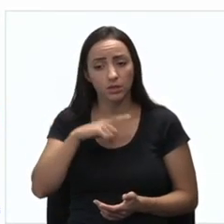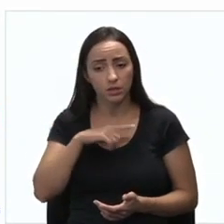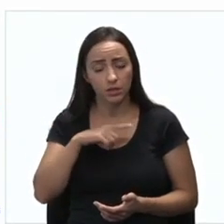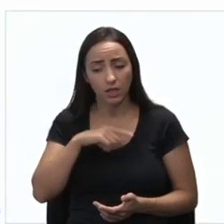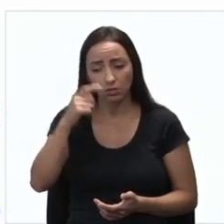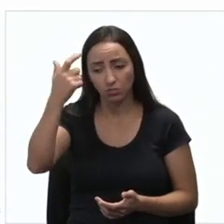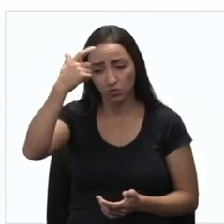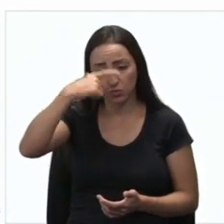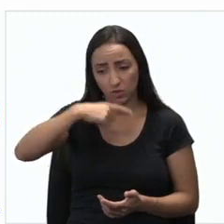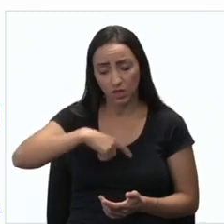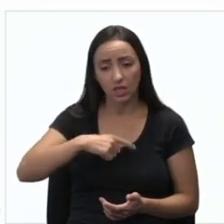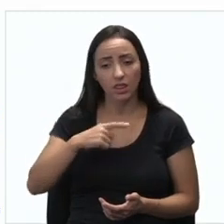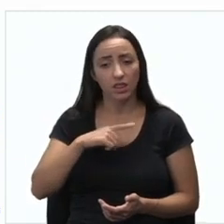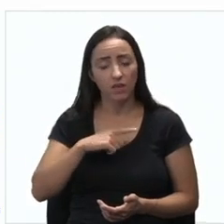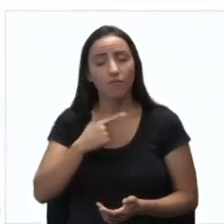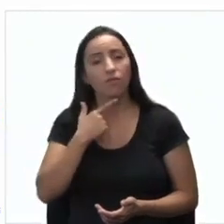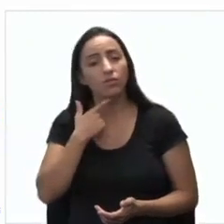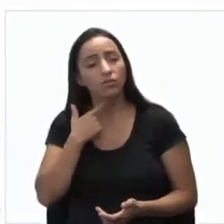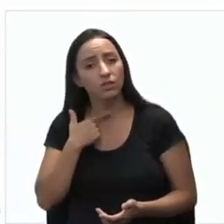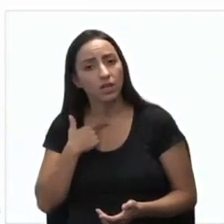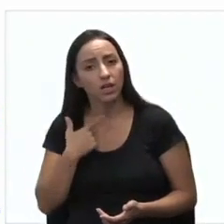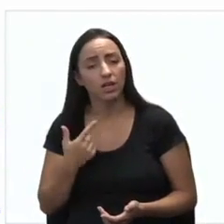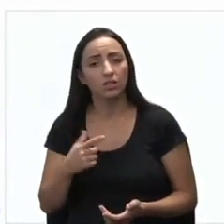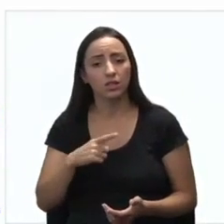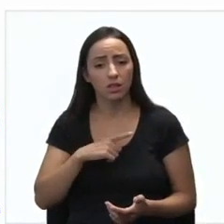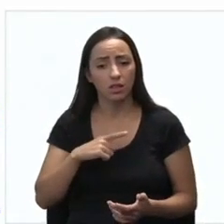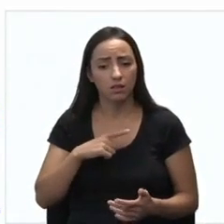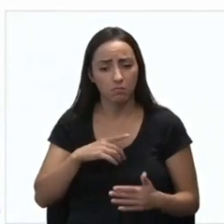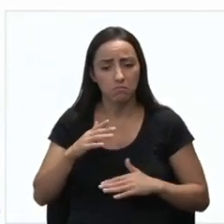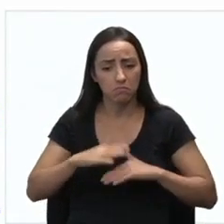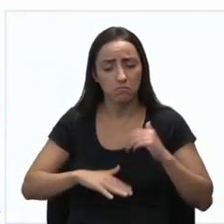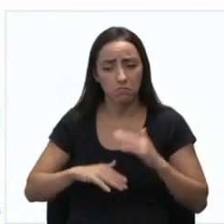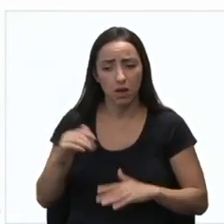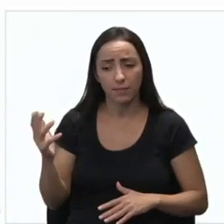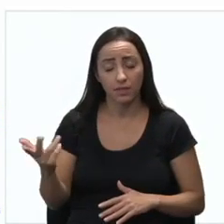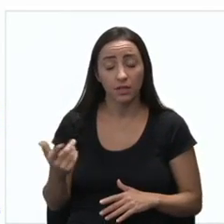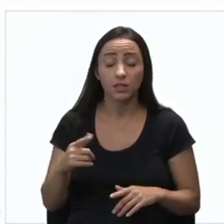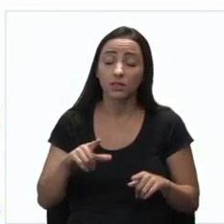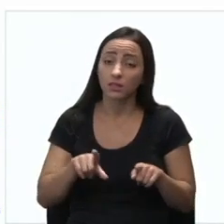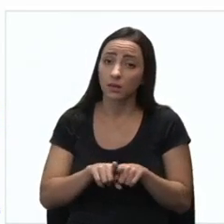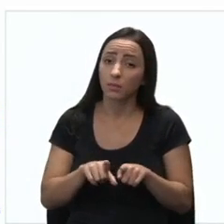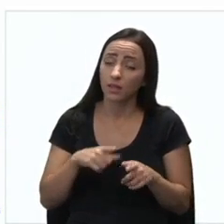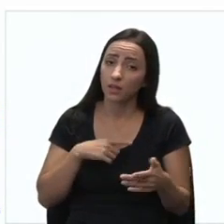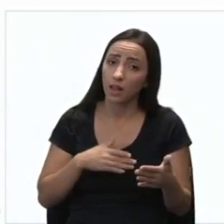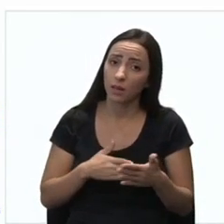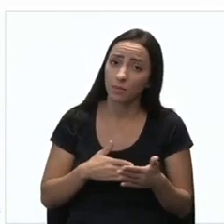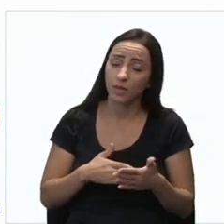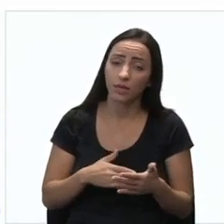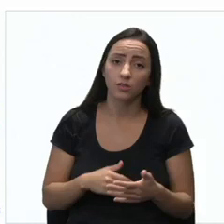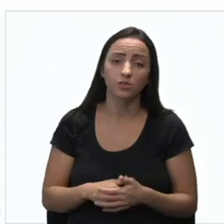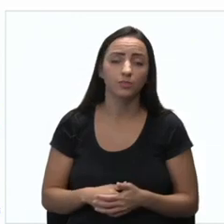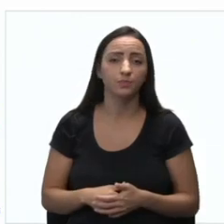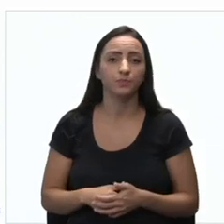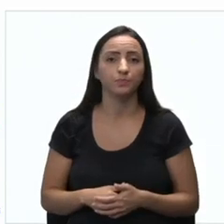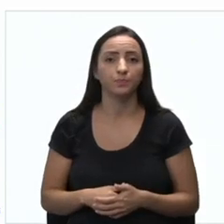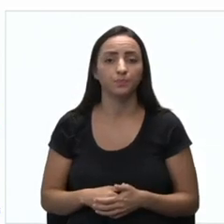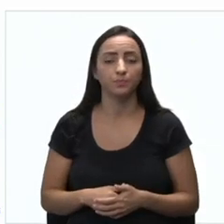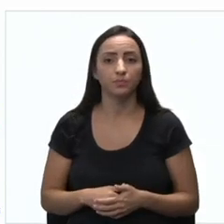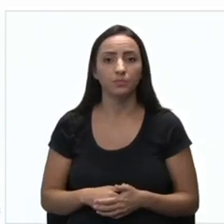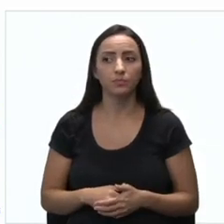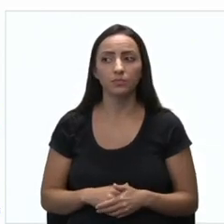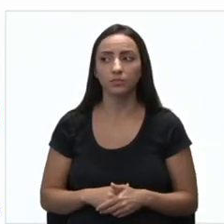subjetividade. Alguém que tem vontades, que tem potencialidades, que tem limitações também,